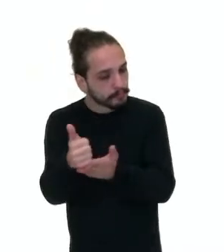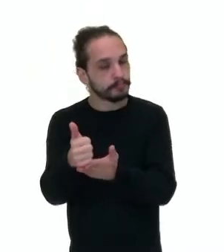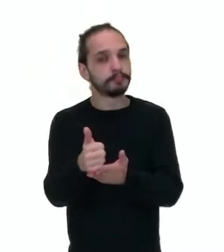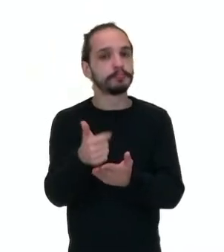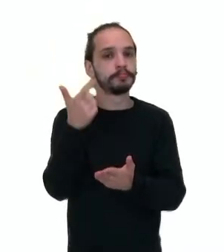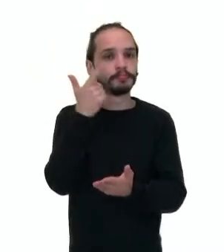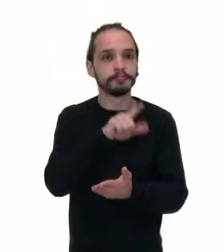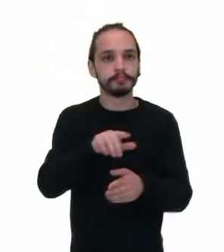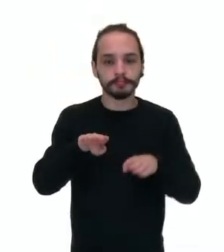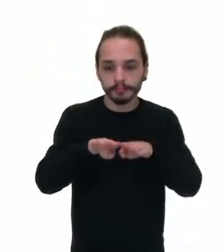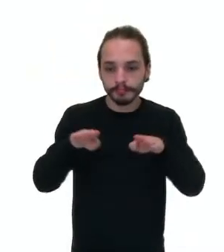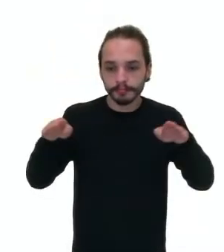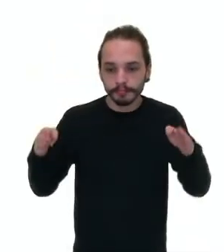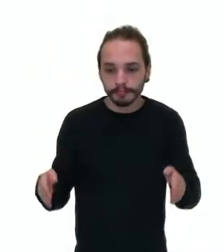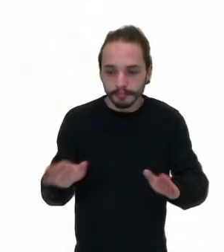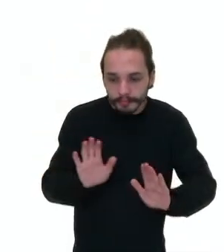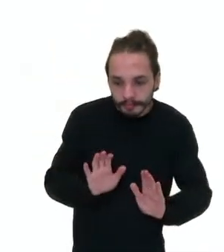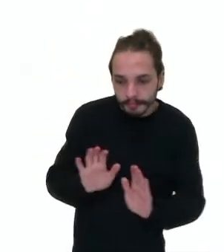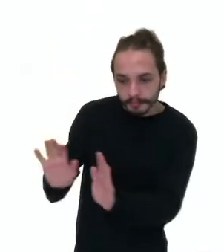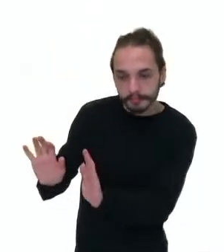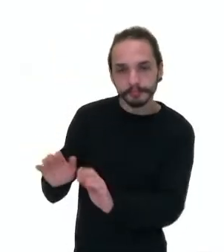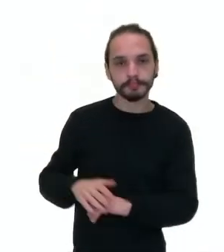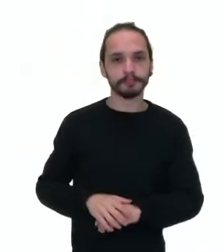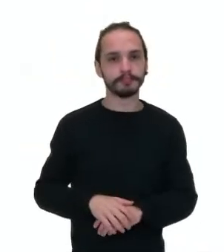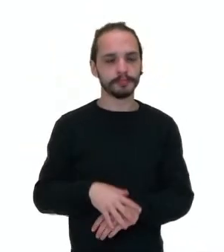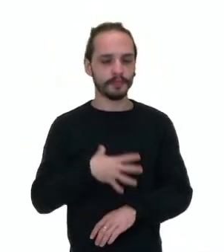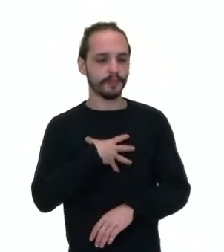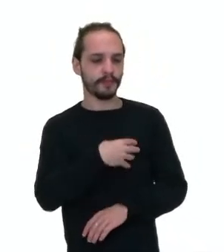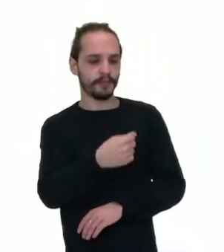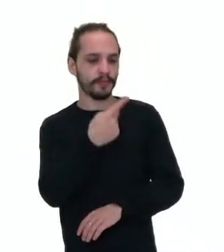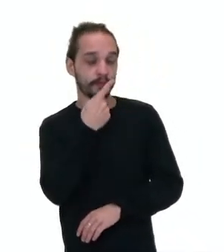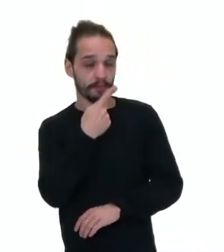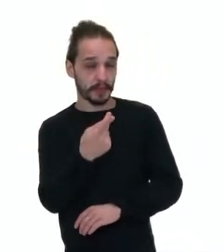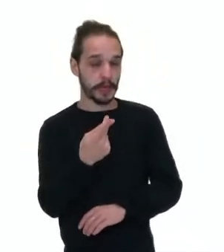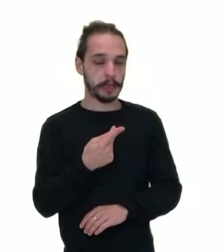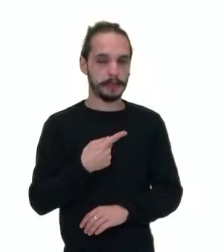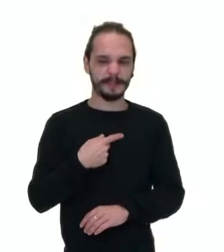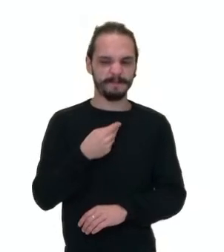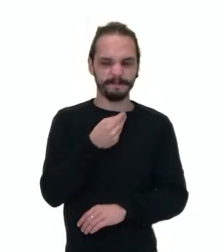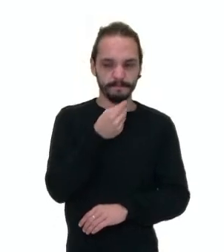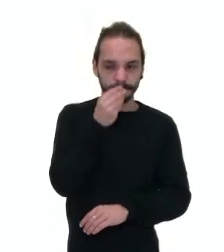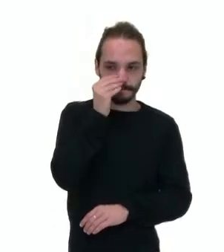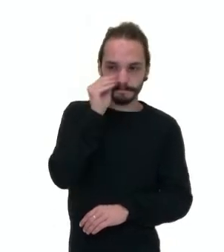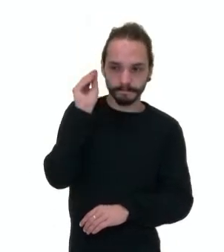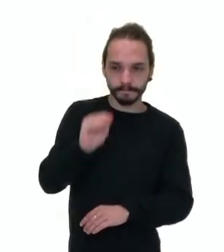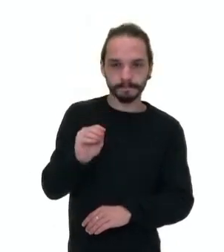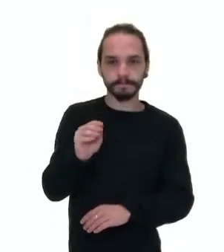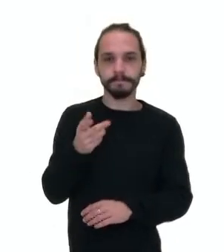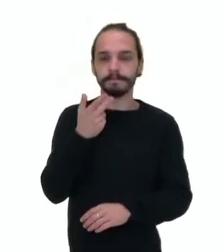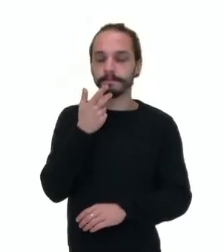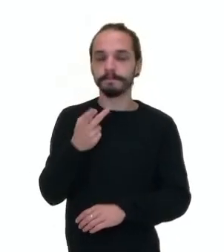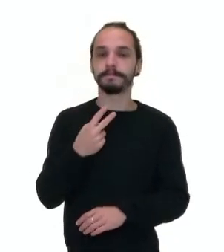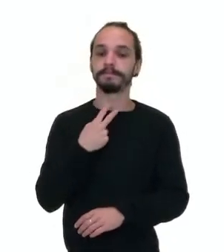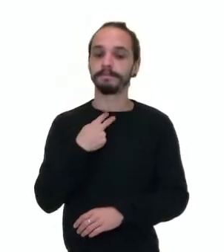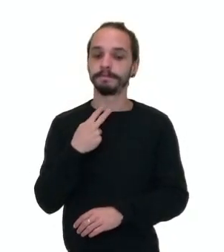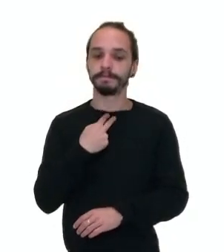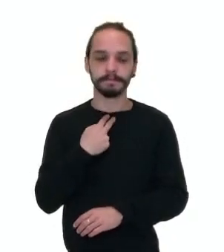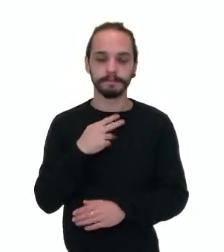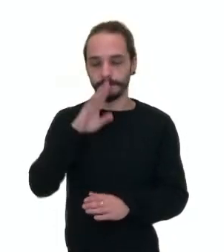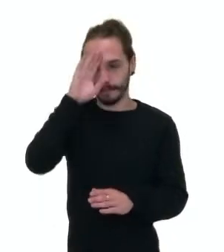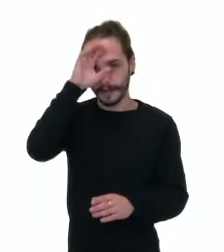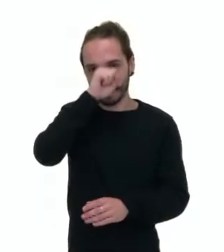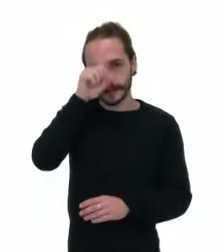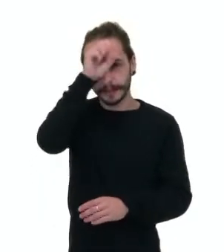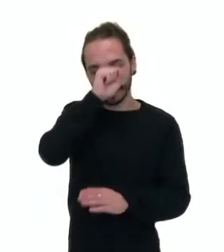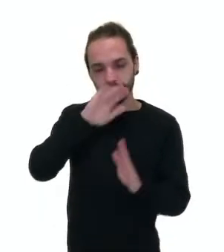do lugar. Para escapar da tarefa, o filho disse ter aprendido na escola que não poderia puxar o móvel, pois a terceira lei de